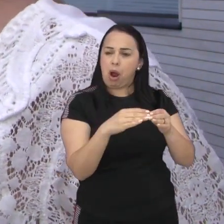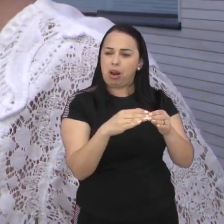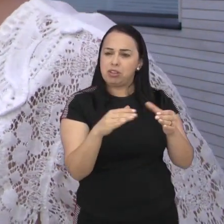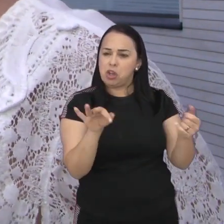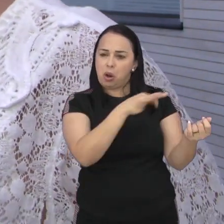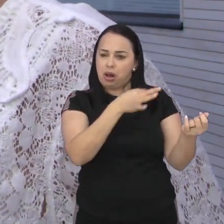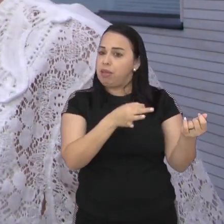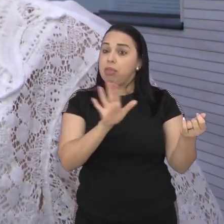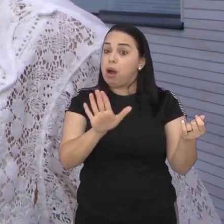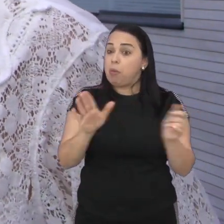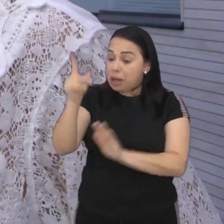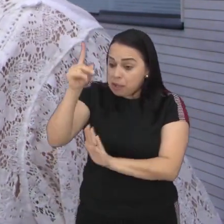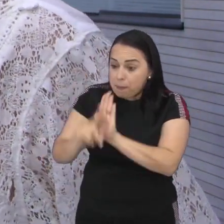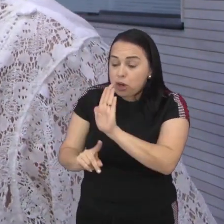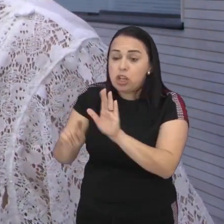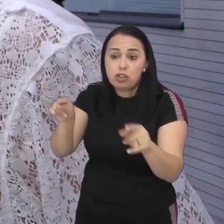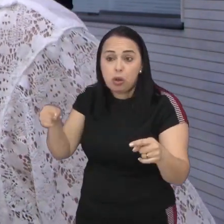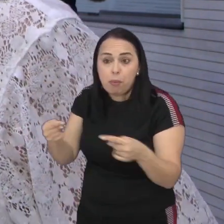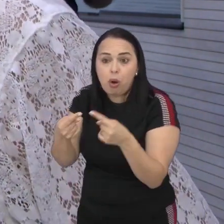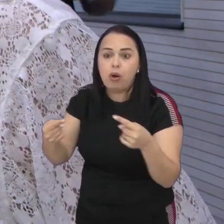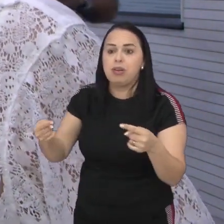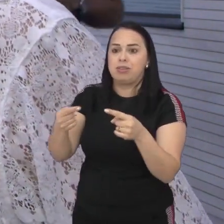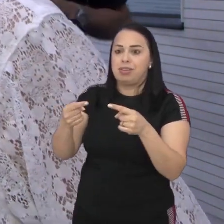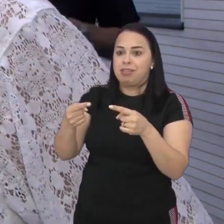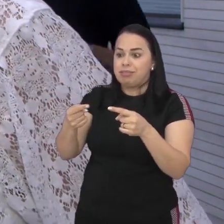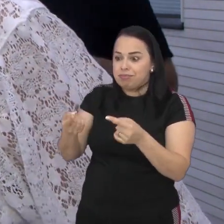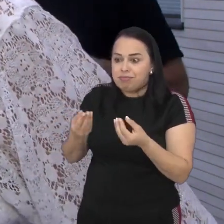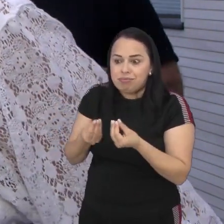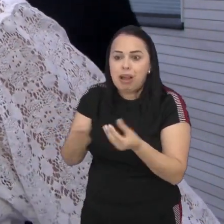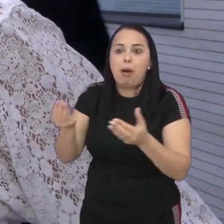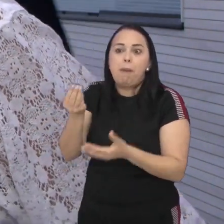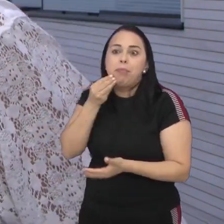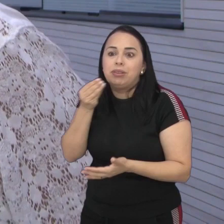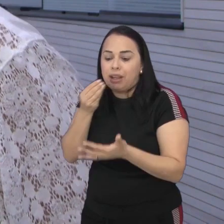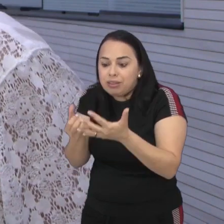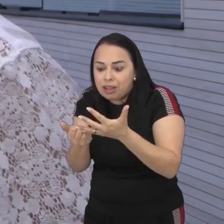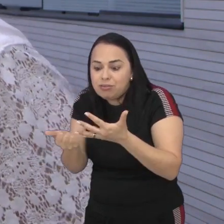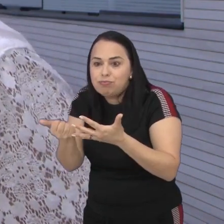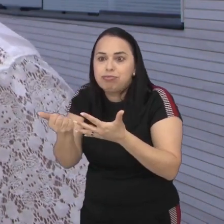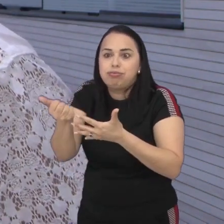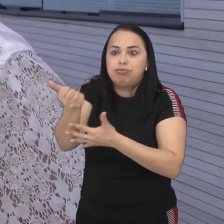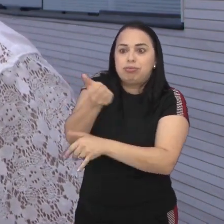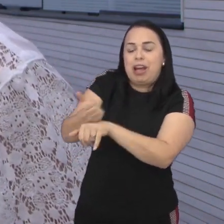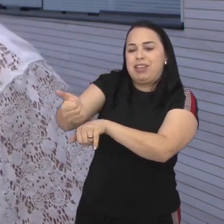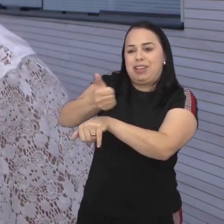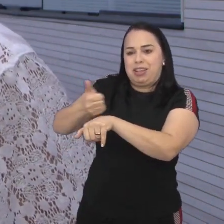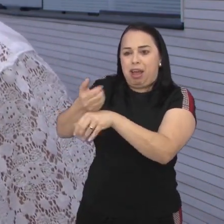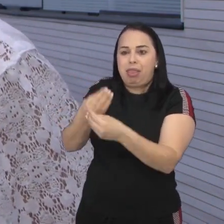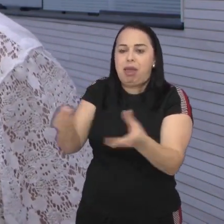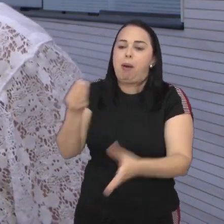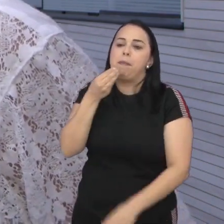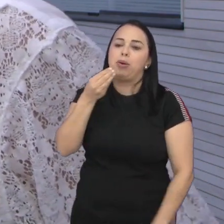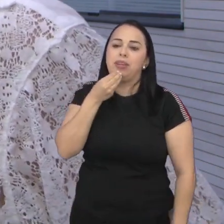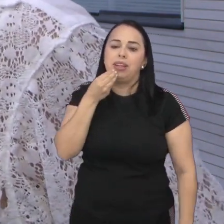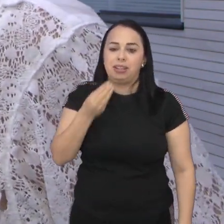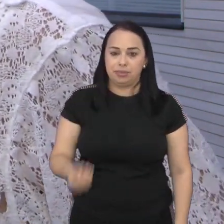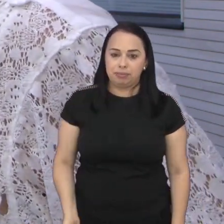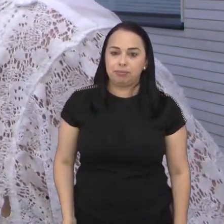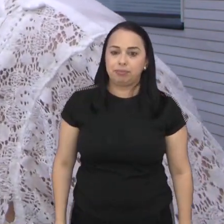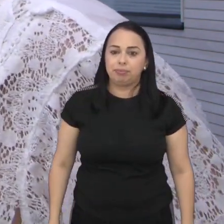um projeto musical, de fazer uma carreira de músicas para todos os músicos, dar uma oportunidade para os